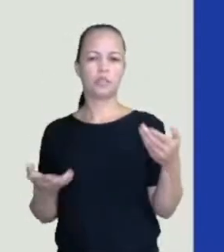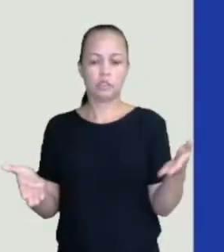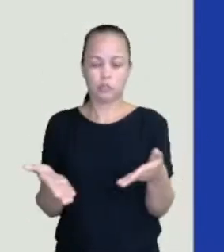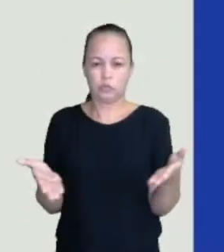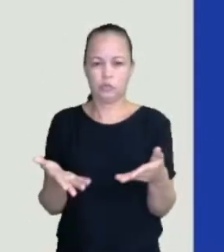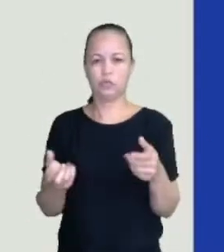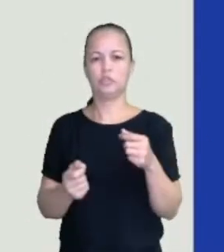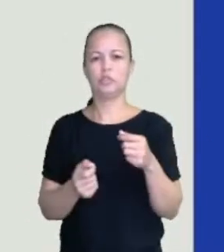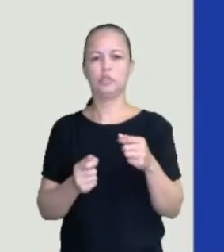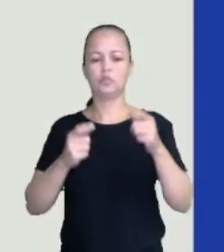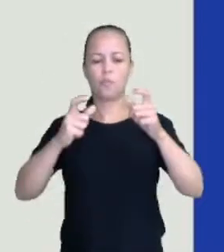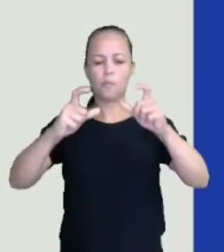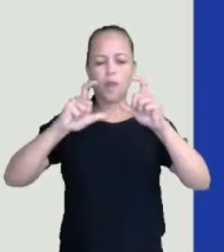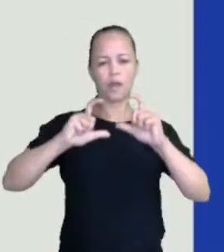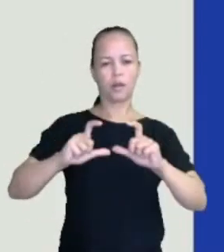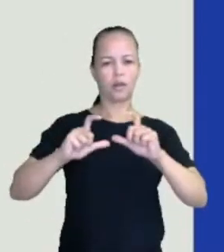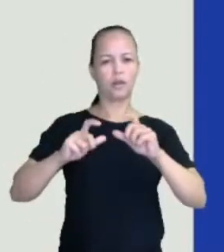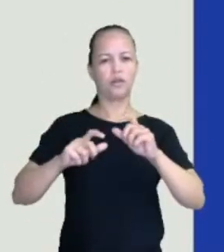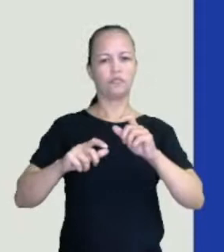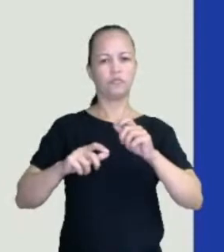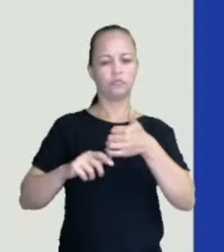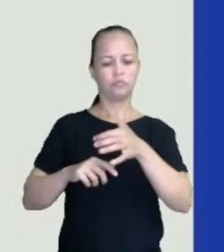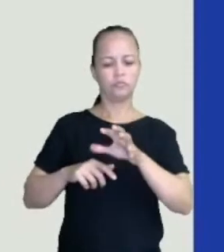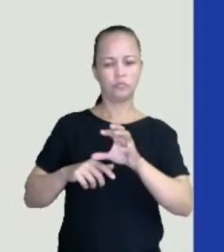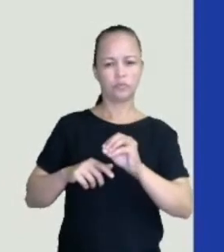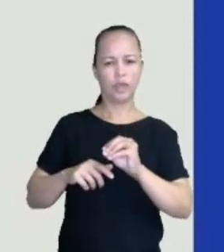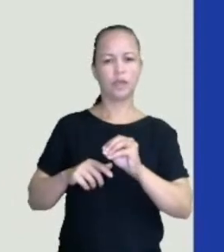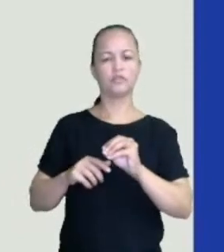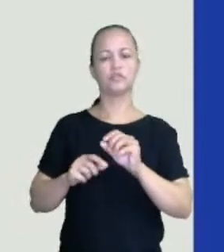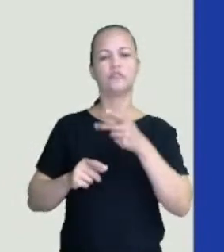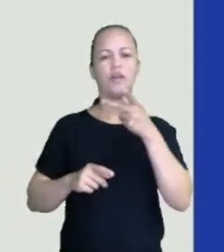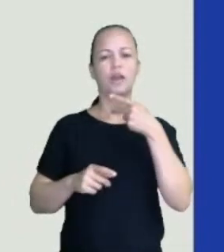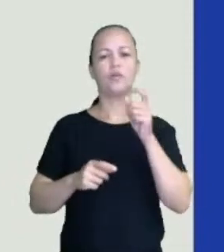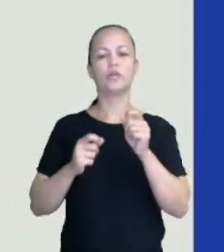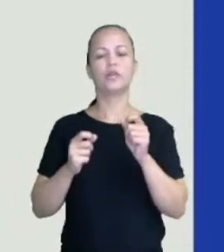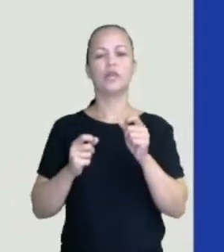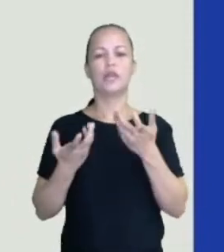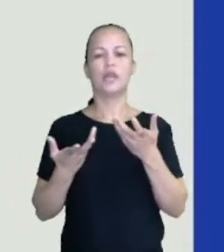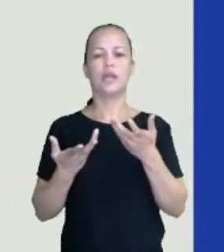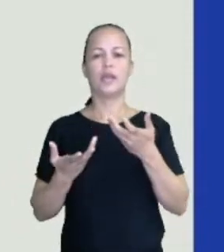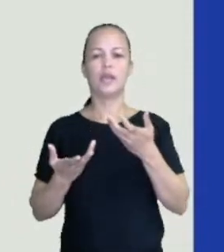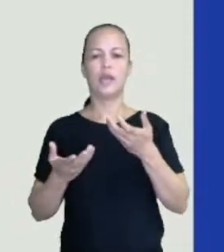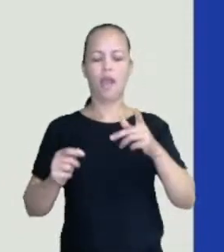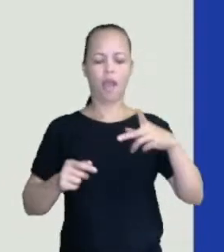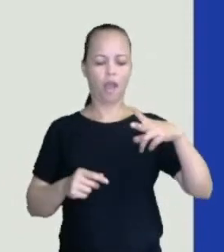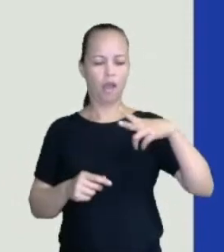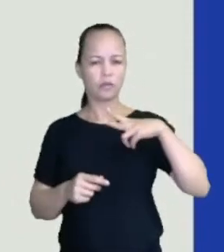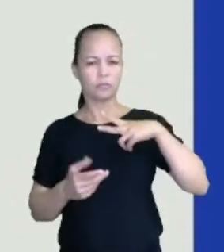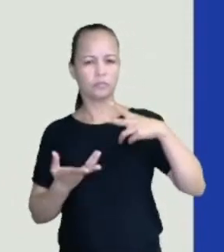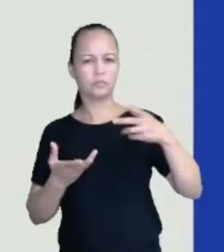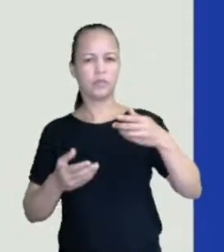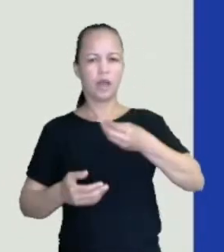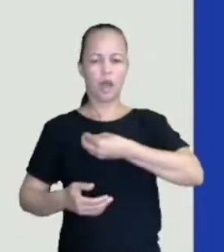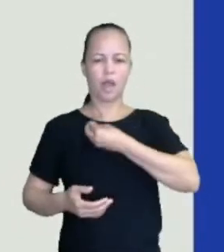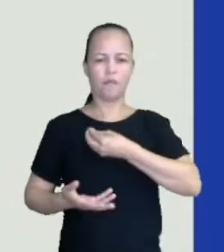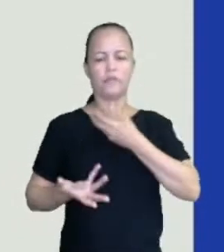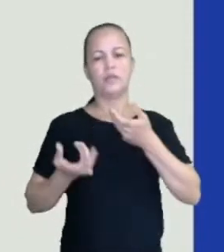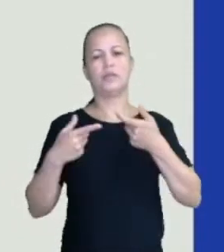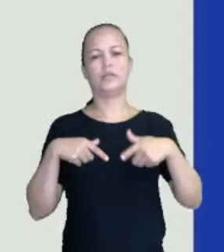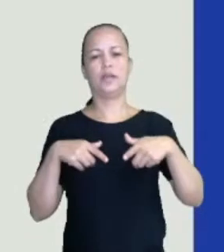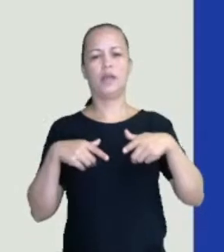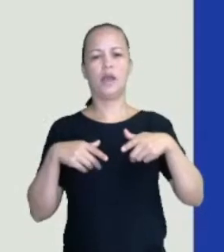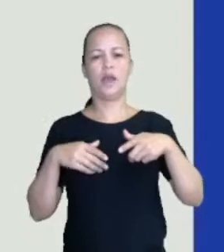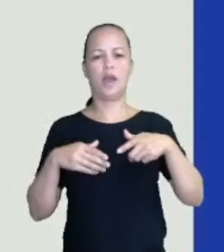ele diz: são invioláveis a intimidade, a vida privada, a honra e a imagem